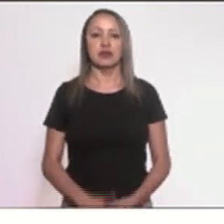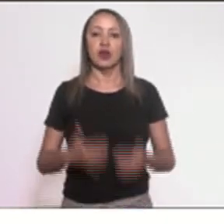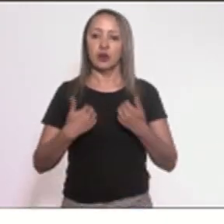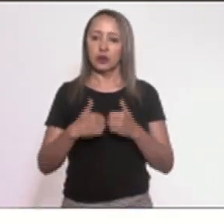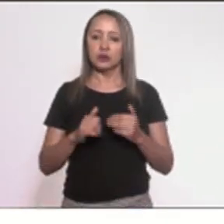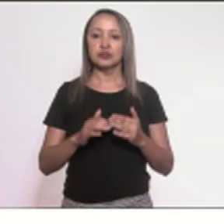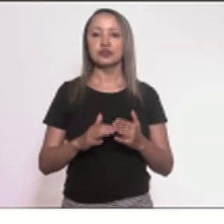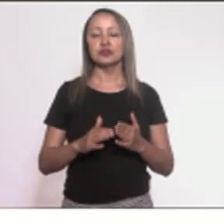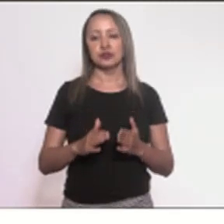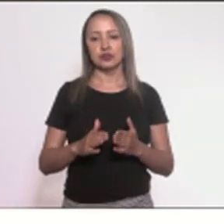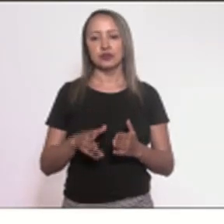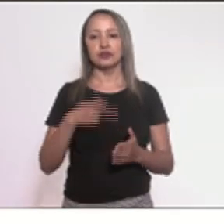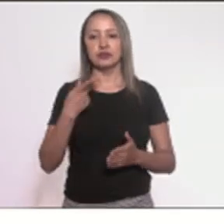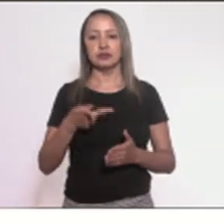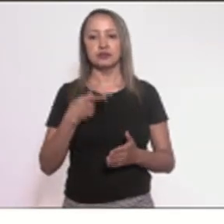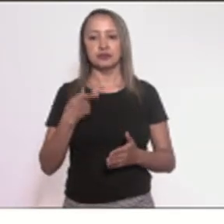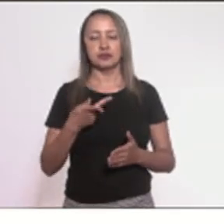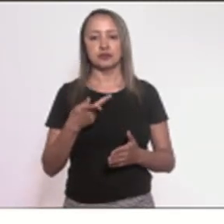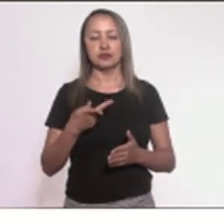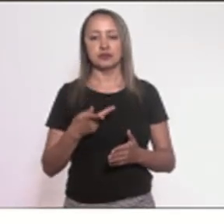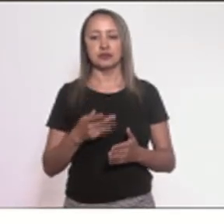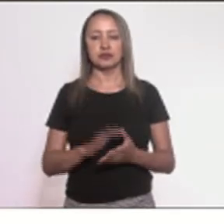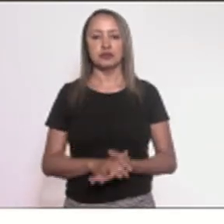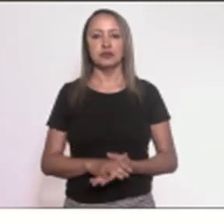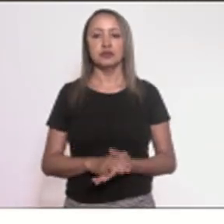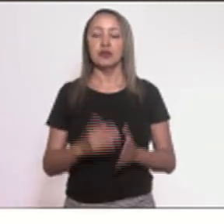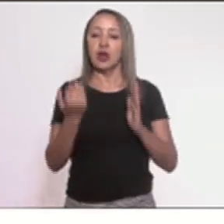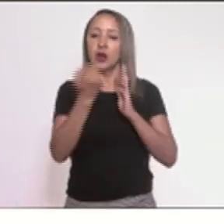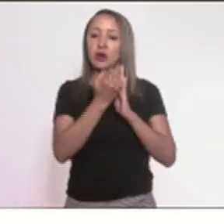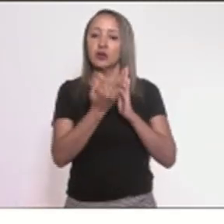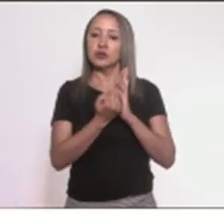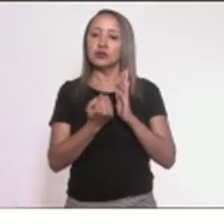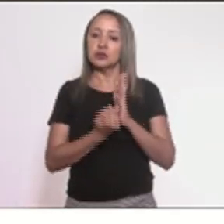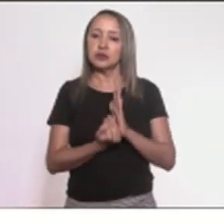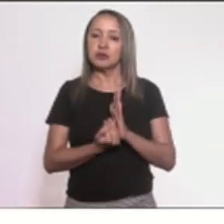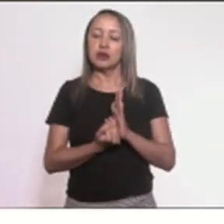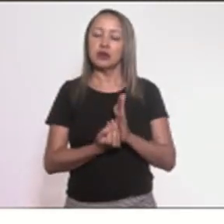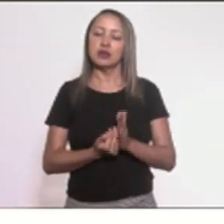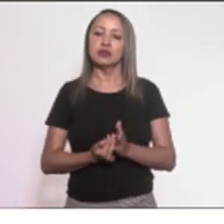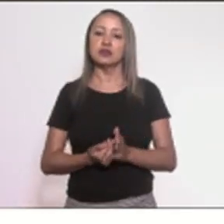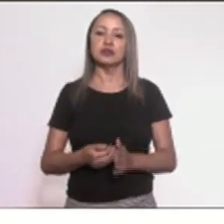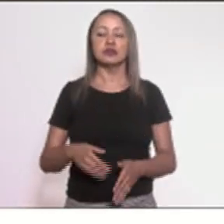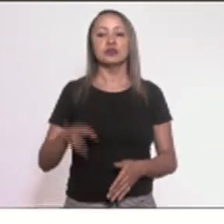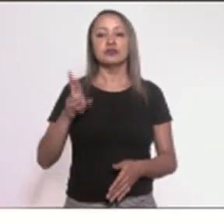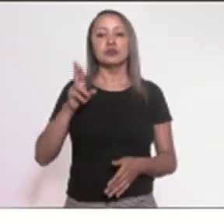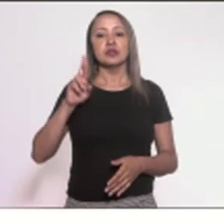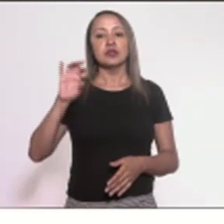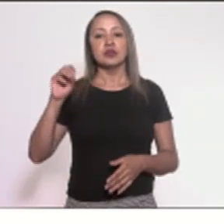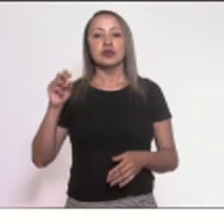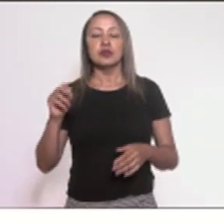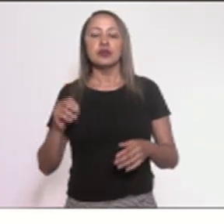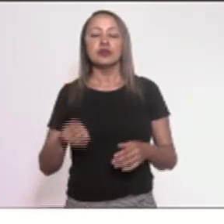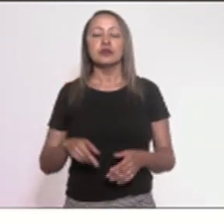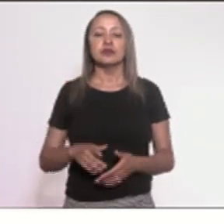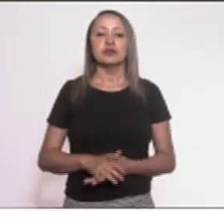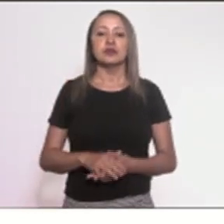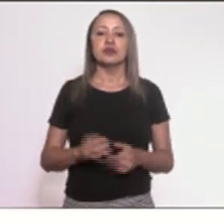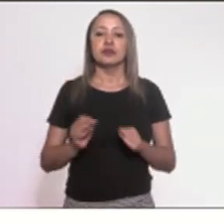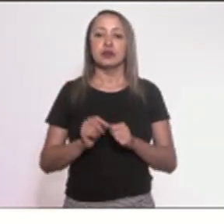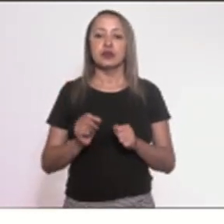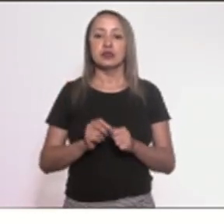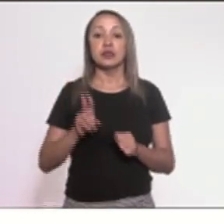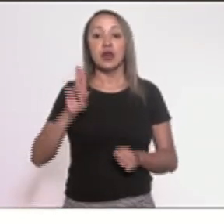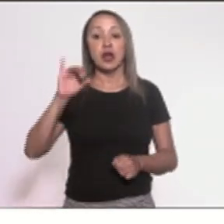Continuando. As metas que o governo do Estado propôs E a União acatou,